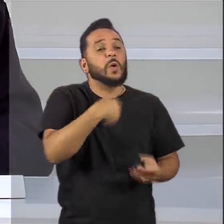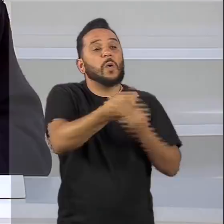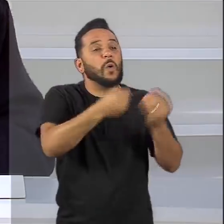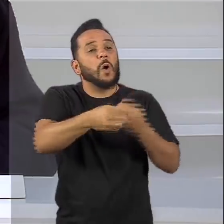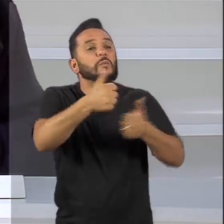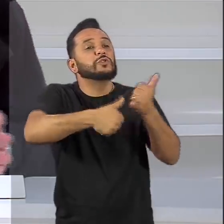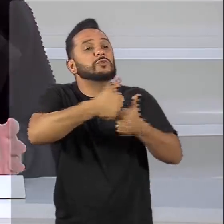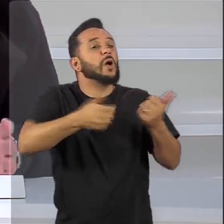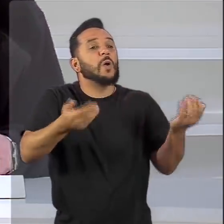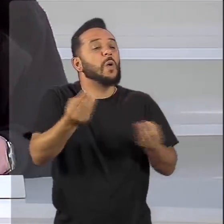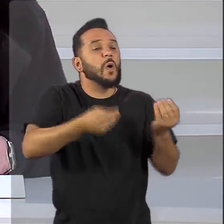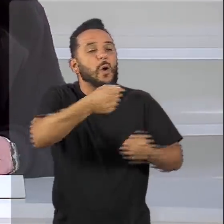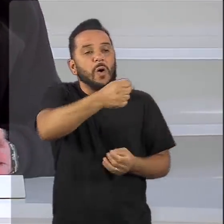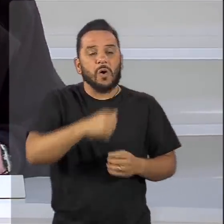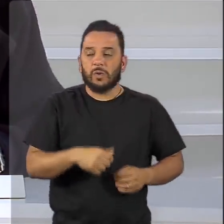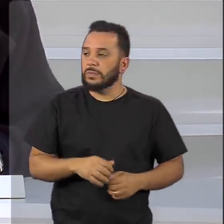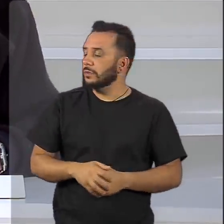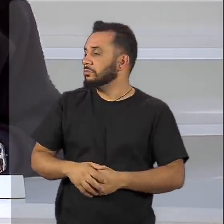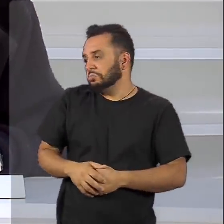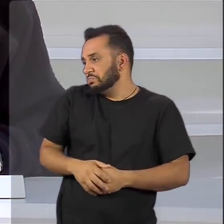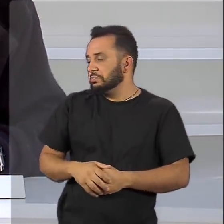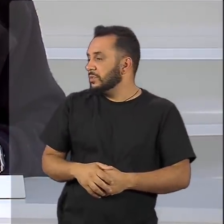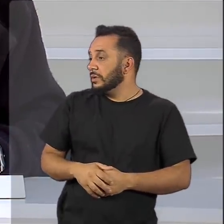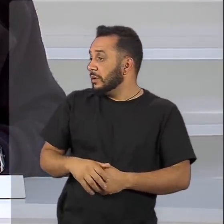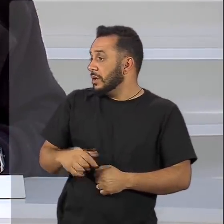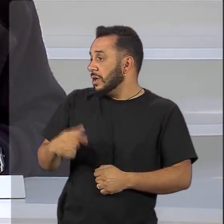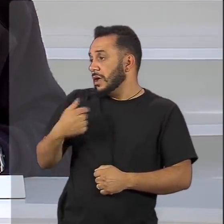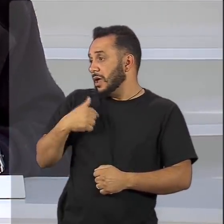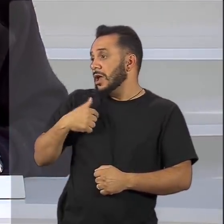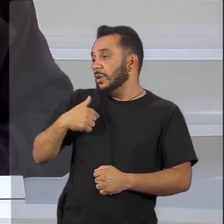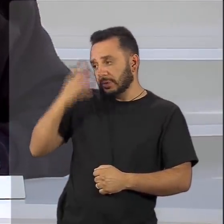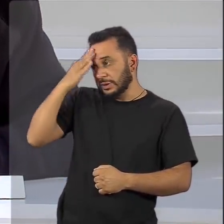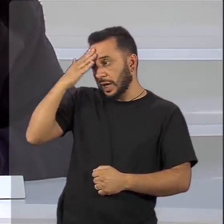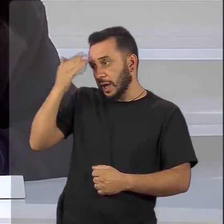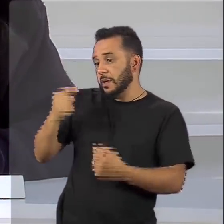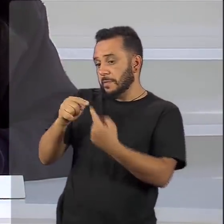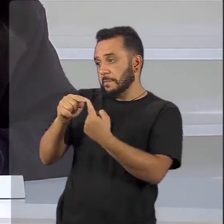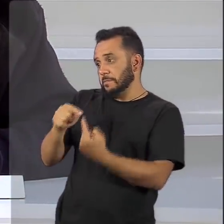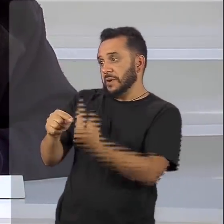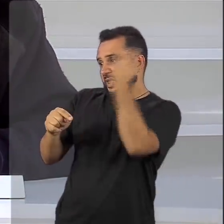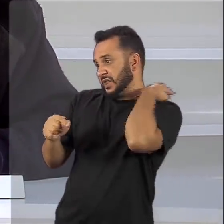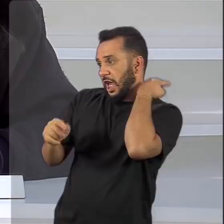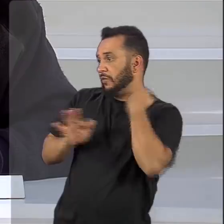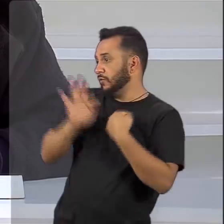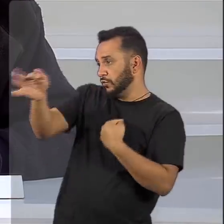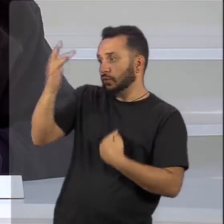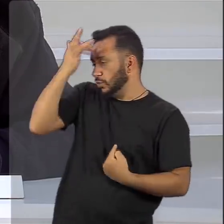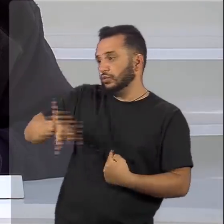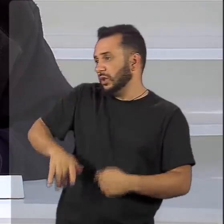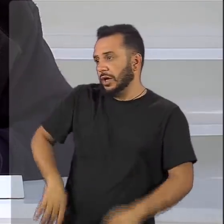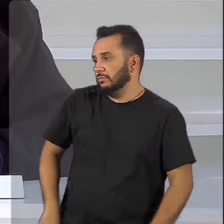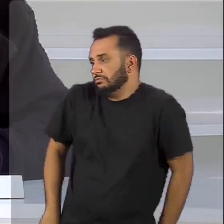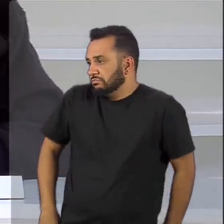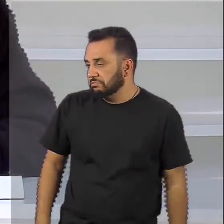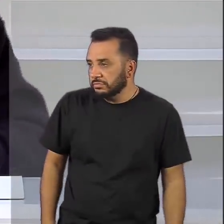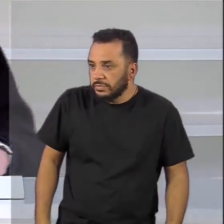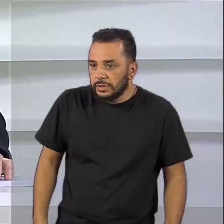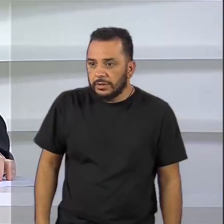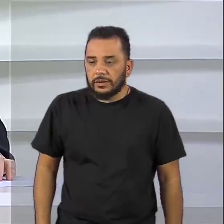ser a partida e tal? E o Ananias respondia, eu só faço previsões sobre o passado. Eu também e ainda erro, então passo.